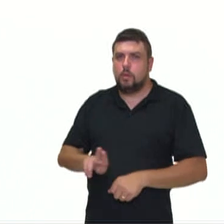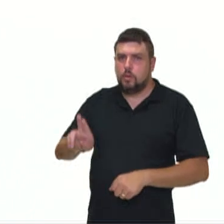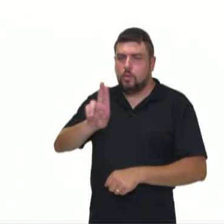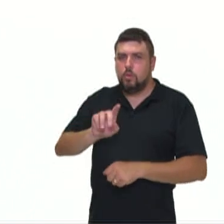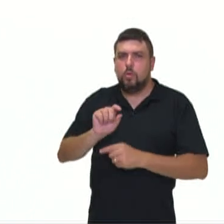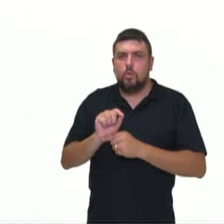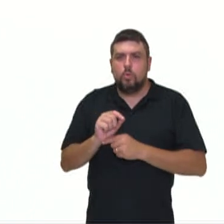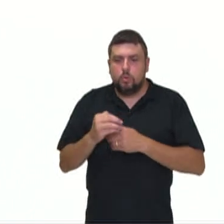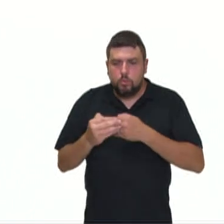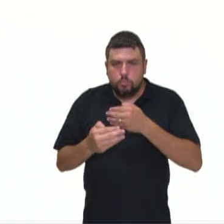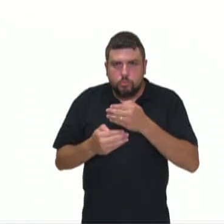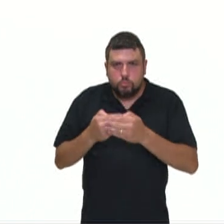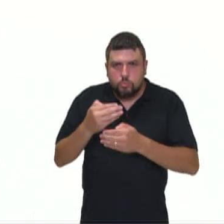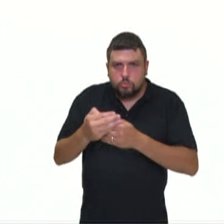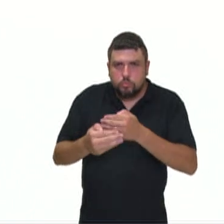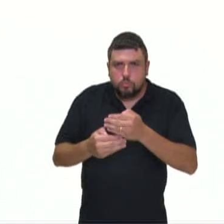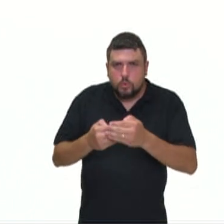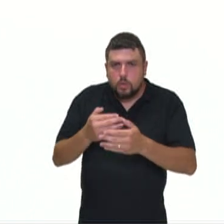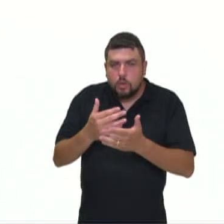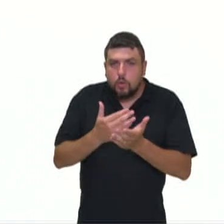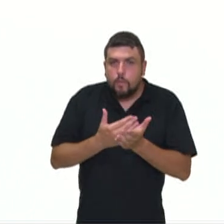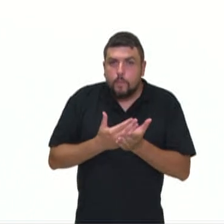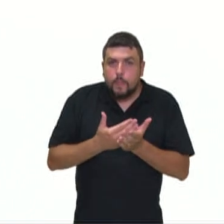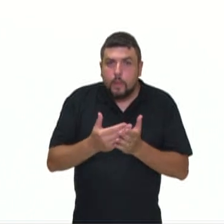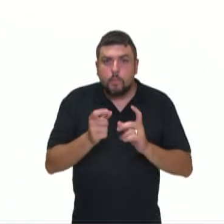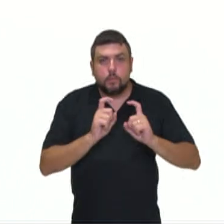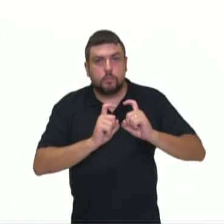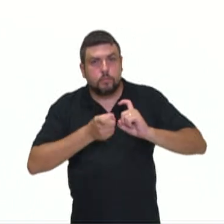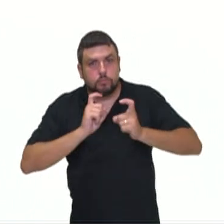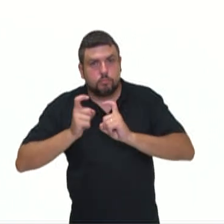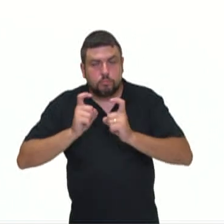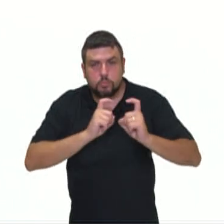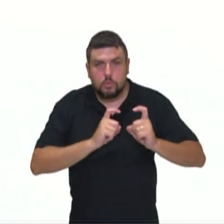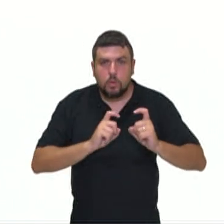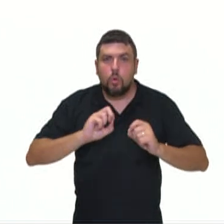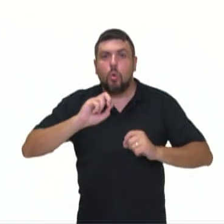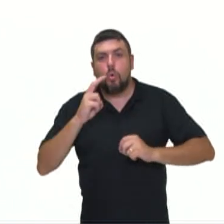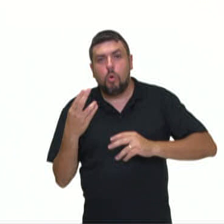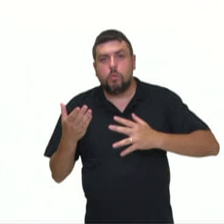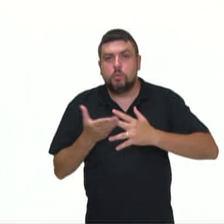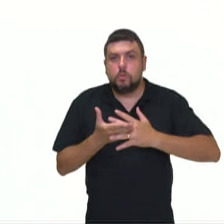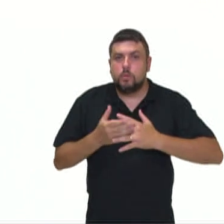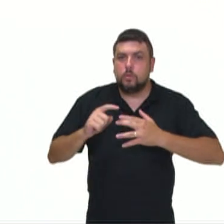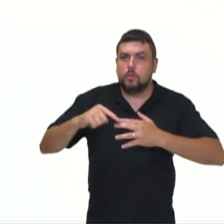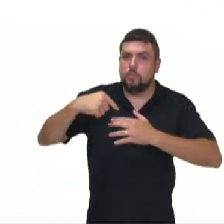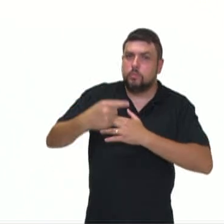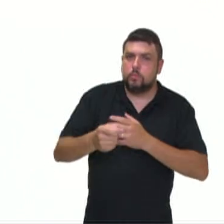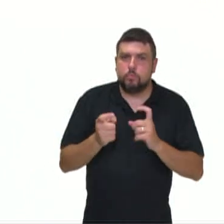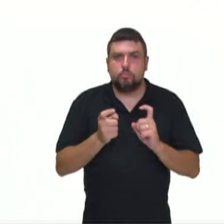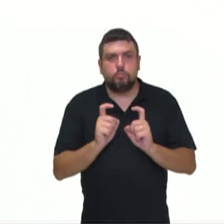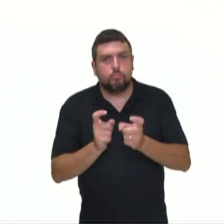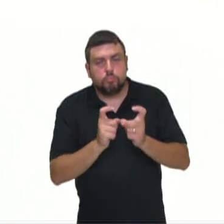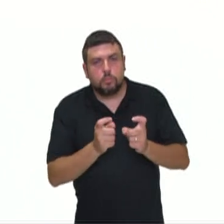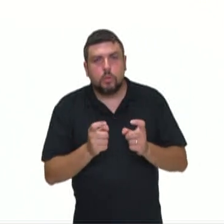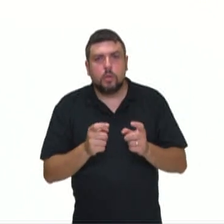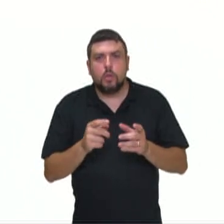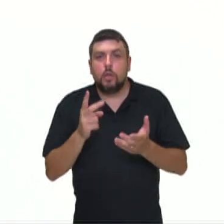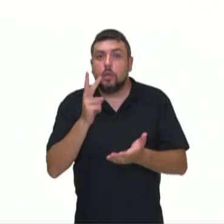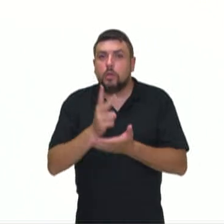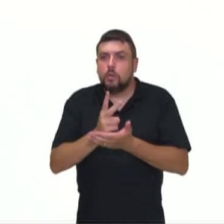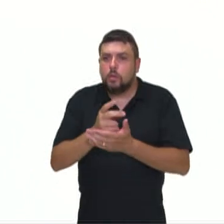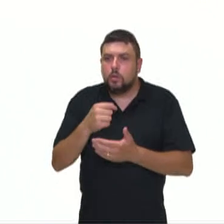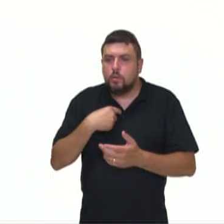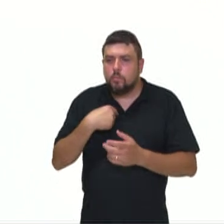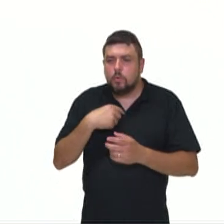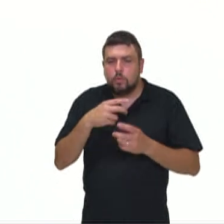fases de desenvolvimento do grupo, no início de cada reunião, após intervalos e todas as vezes que o focalizador